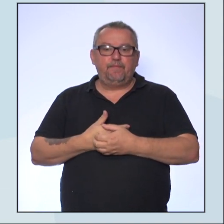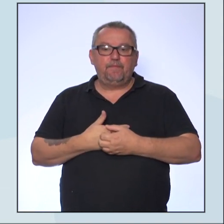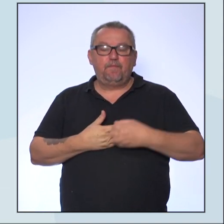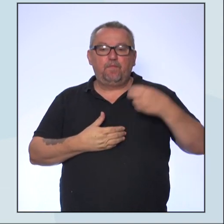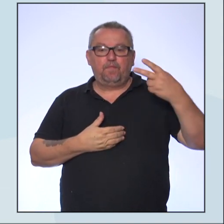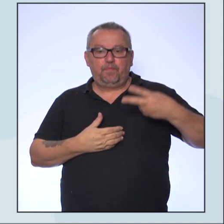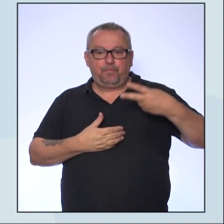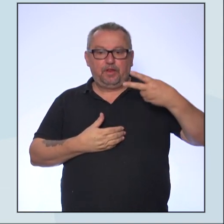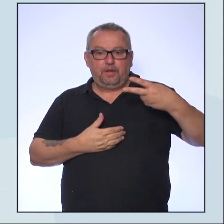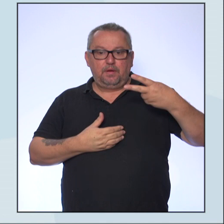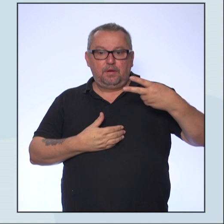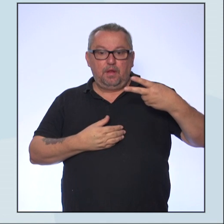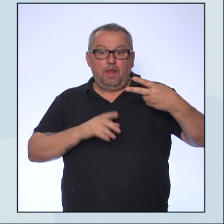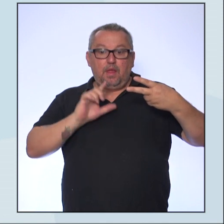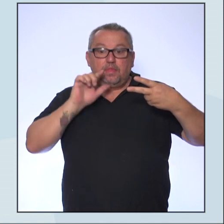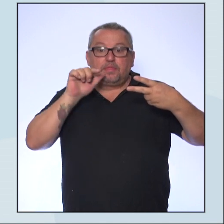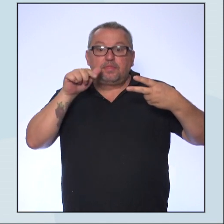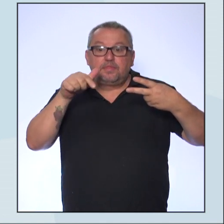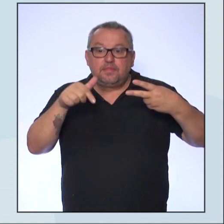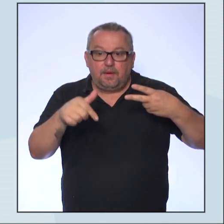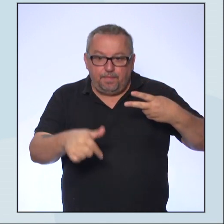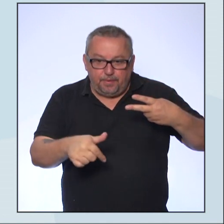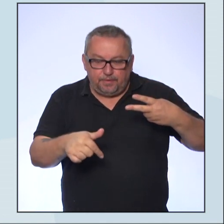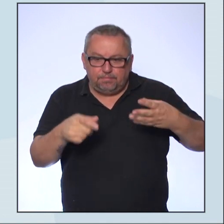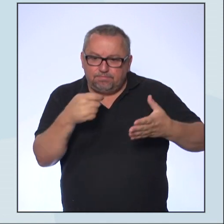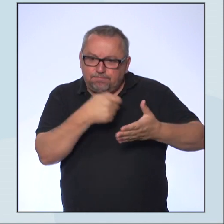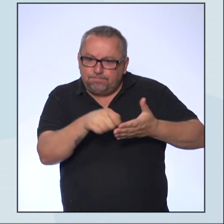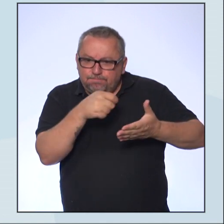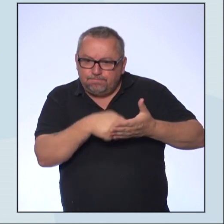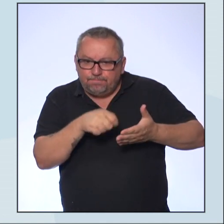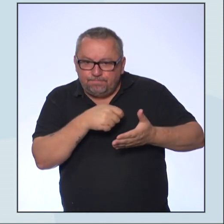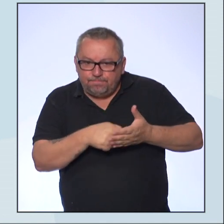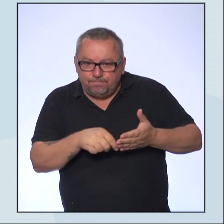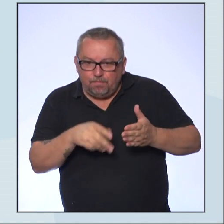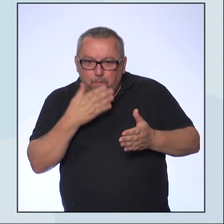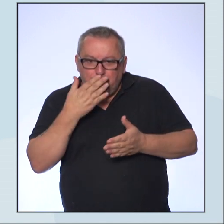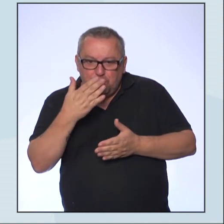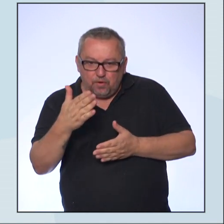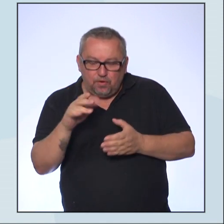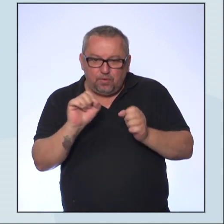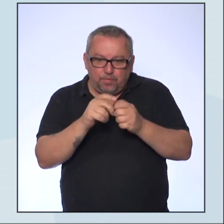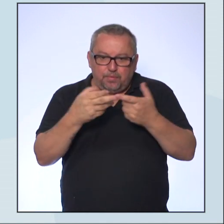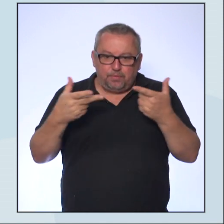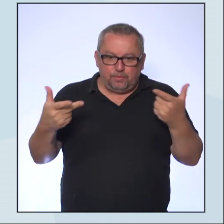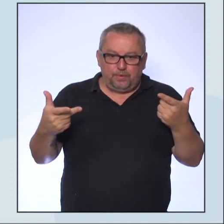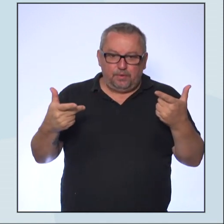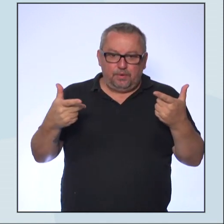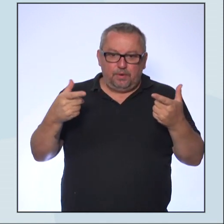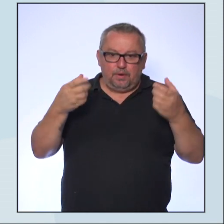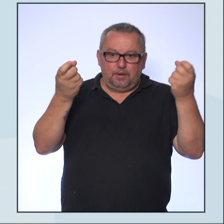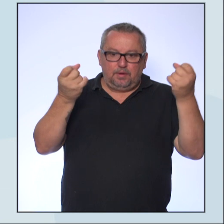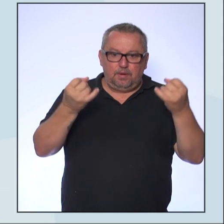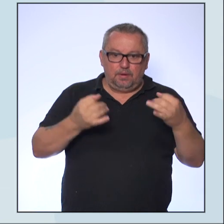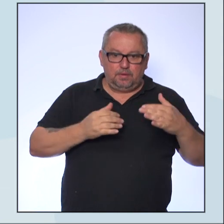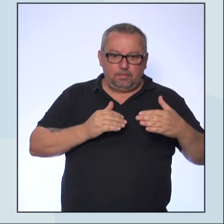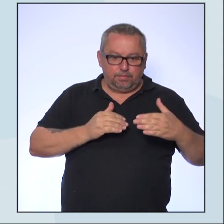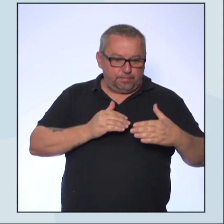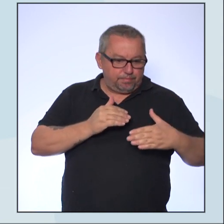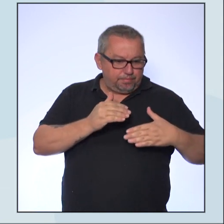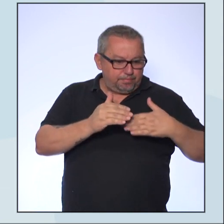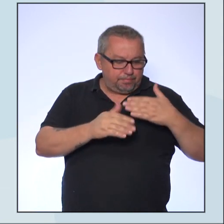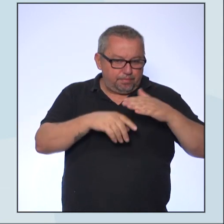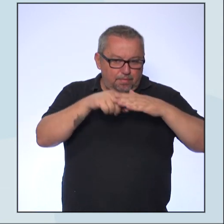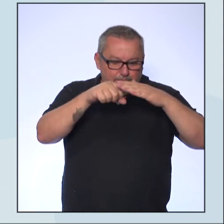Isso, e a segunda pergunta? A segunda pergunta é, após registrar o pedido, descreva os passos